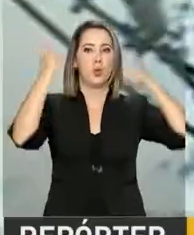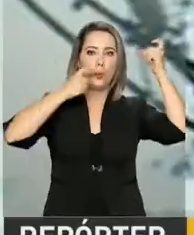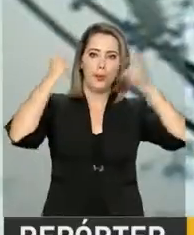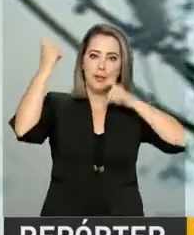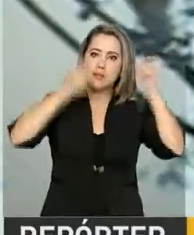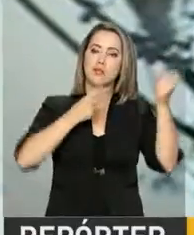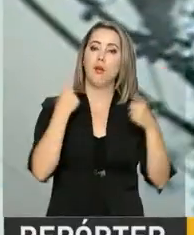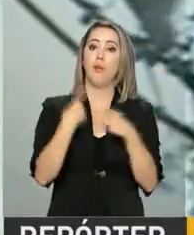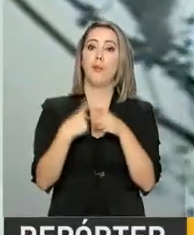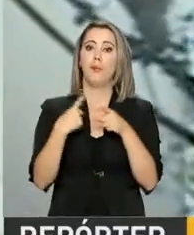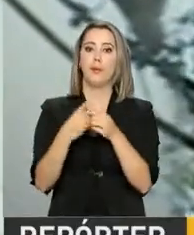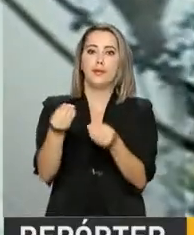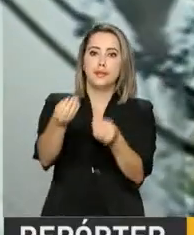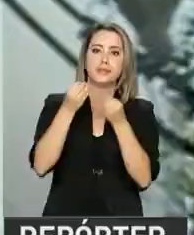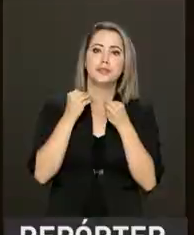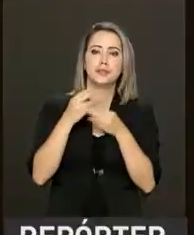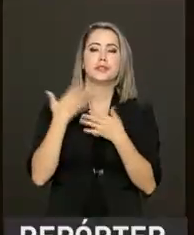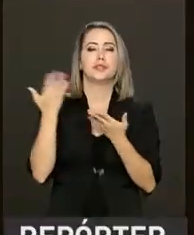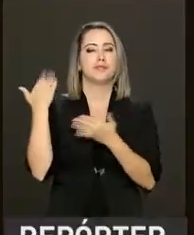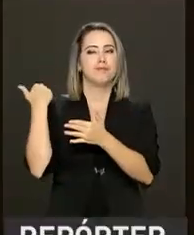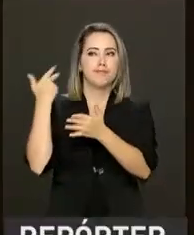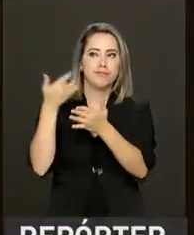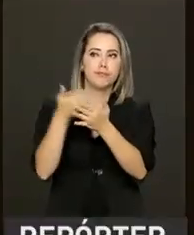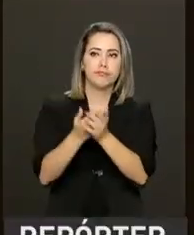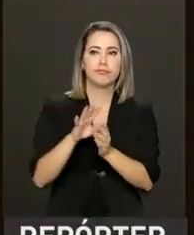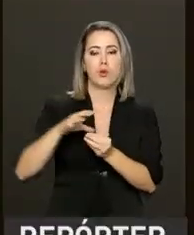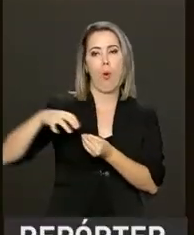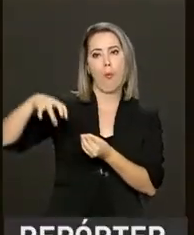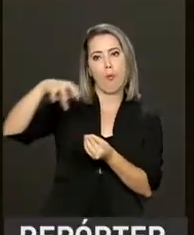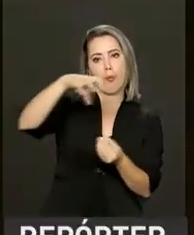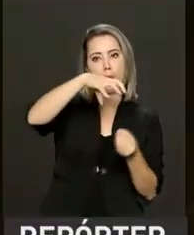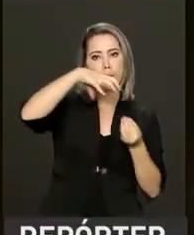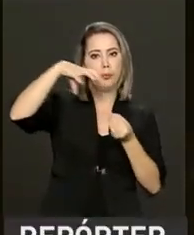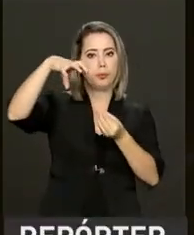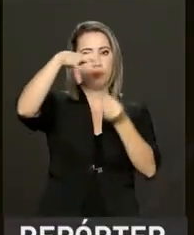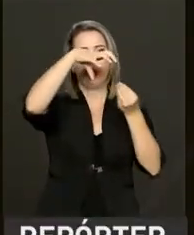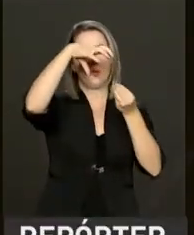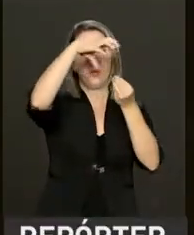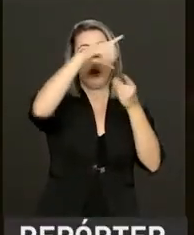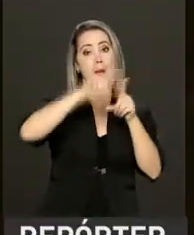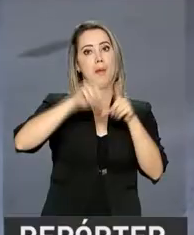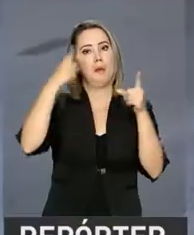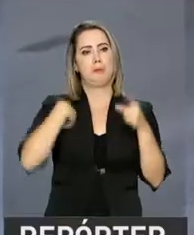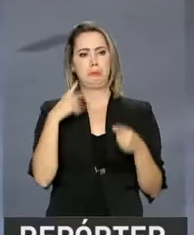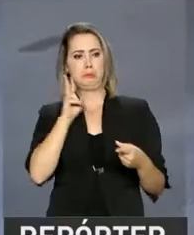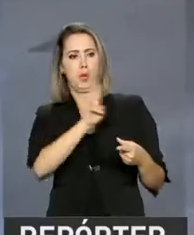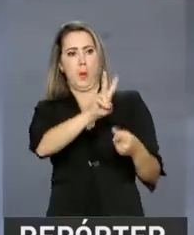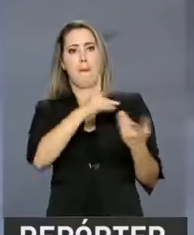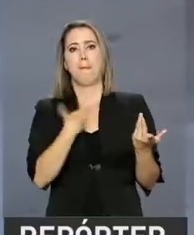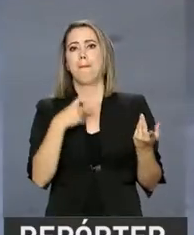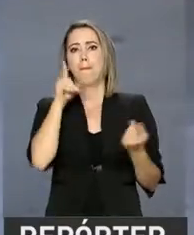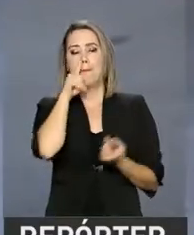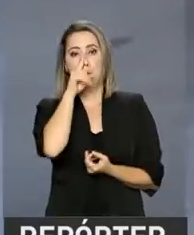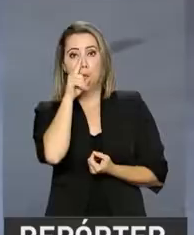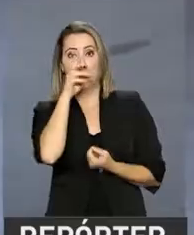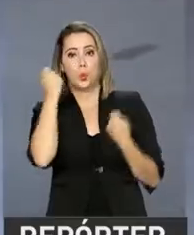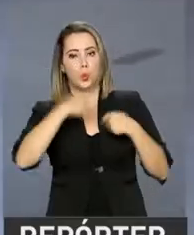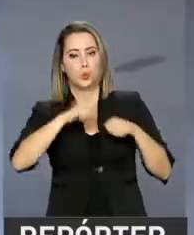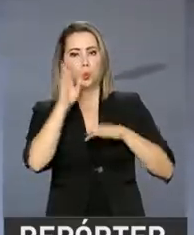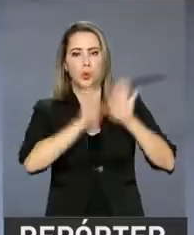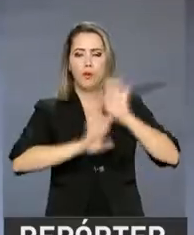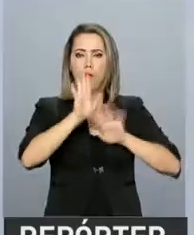preocupação, porque elas trazem a tradição de iluminar o céu com balões coloridos. Mas por trás disso, um perigo que